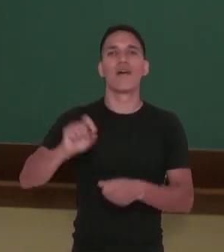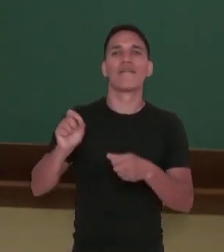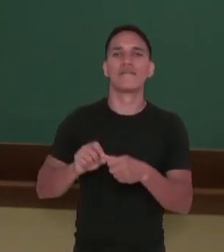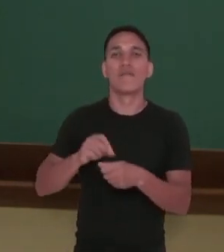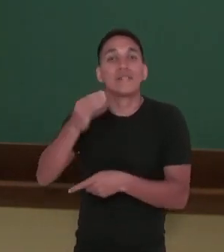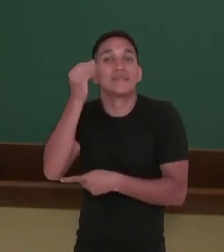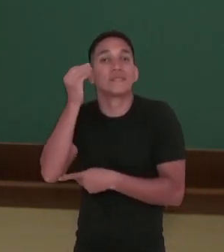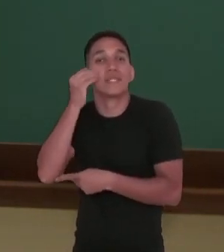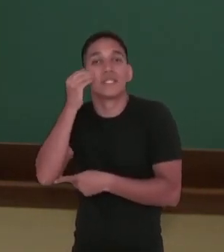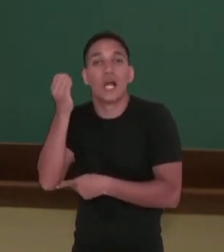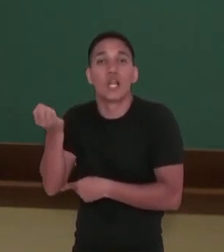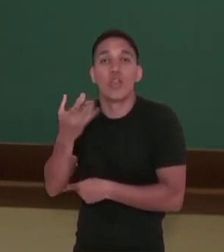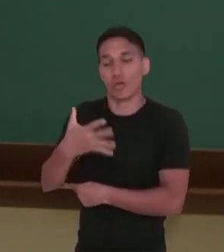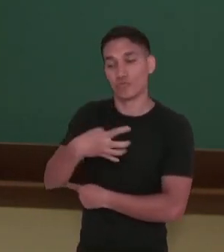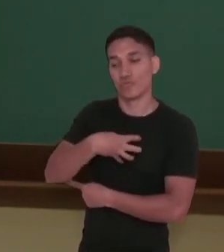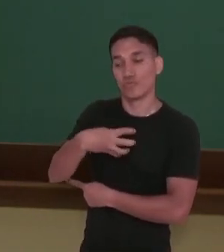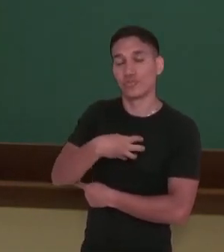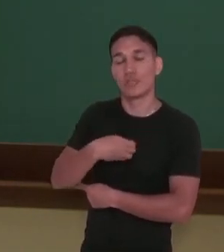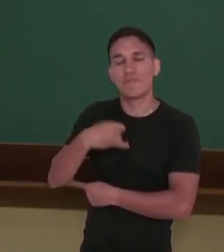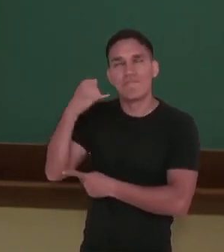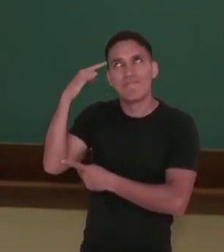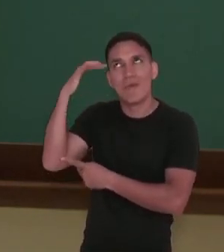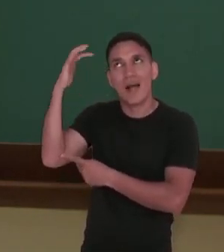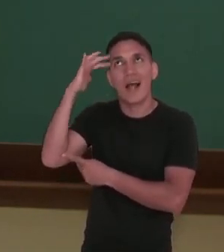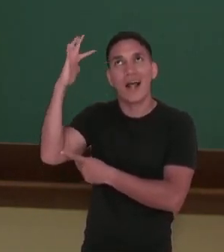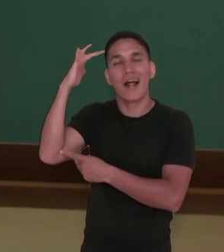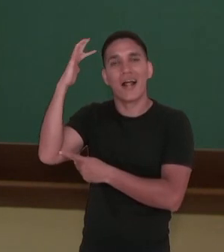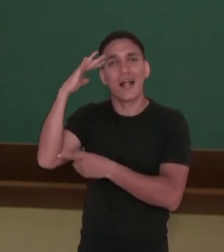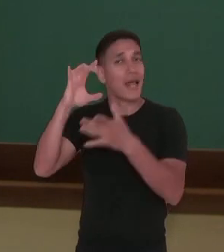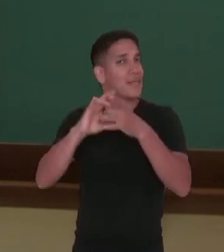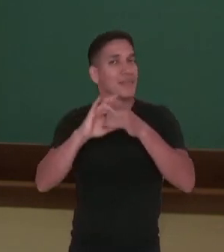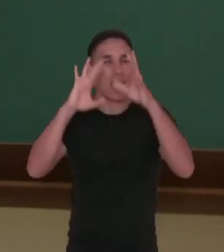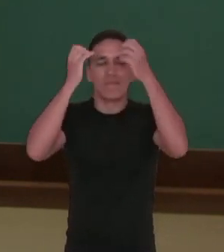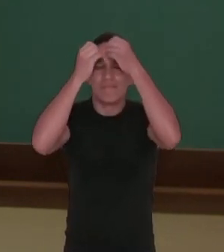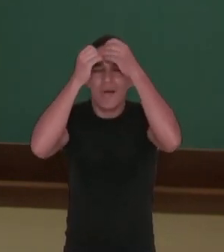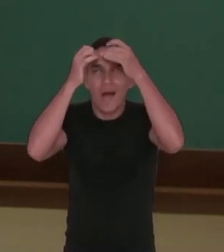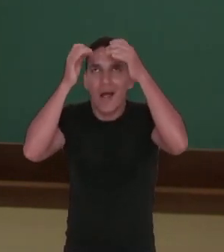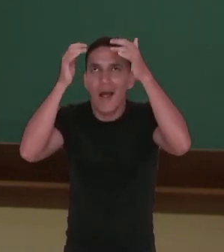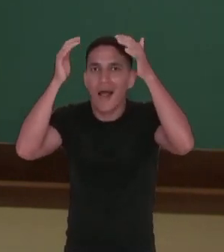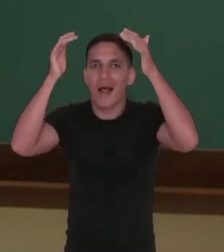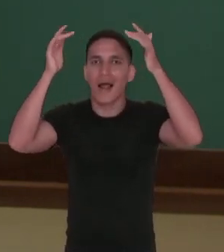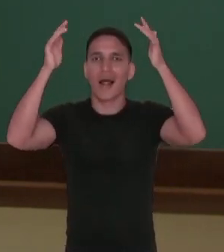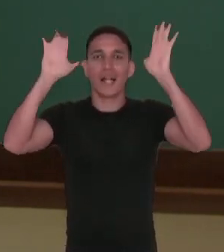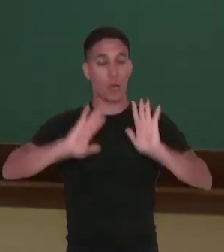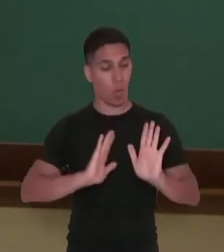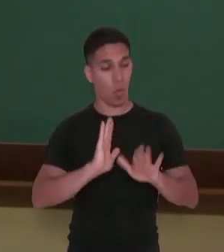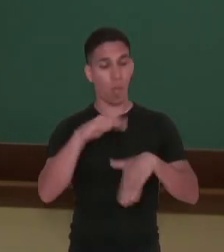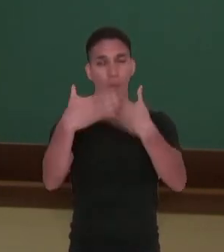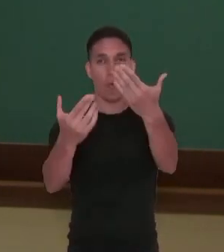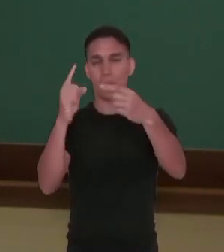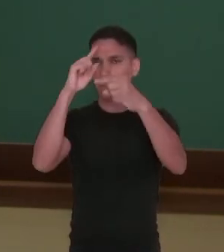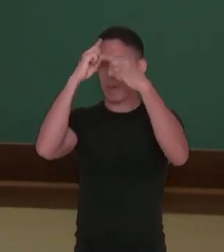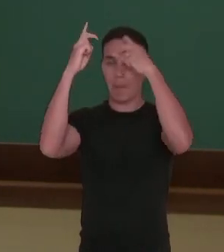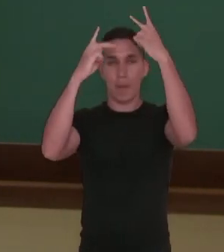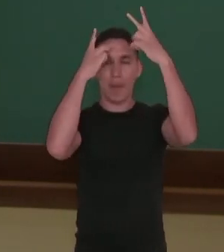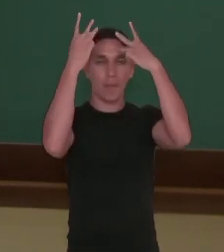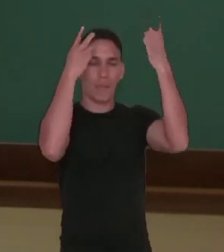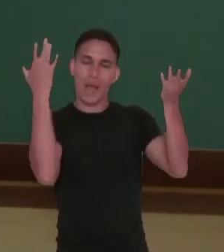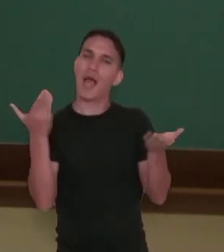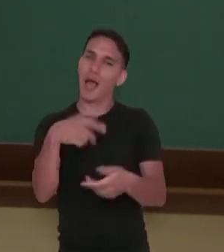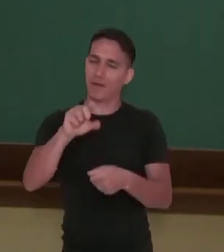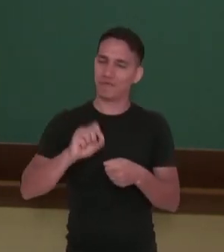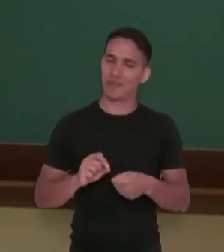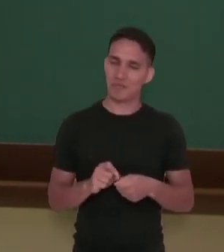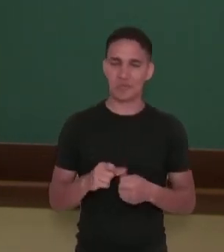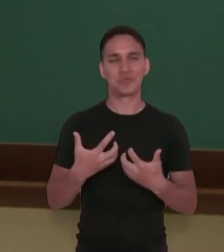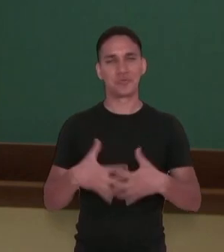experimentar alguma forma, viajar, deixe livre a sua mente para o processo criativo, que é assim que a arte